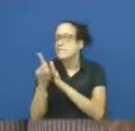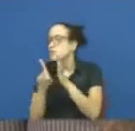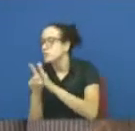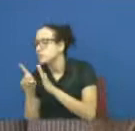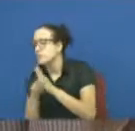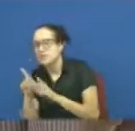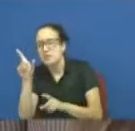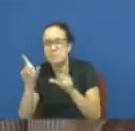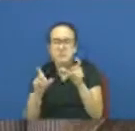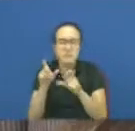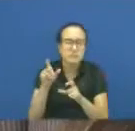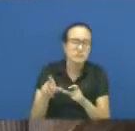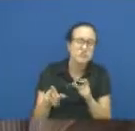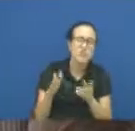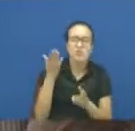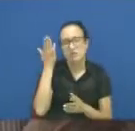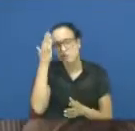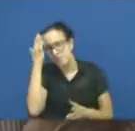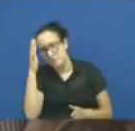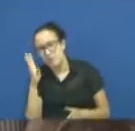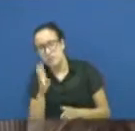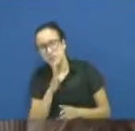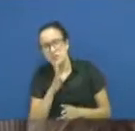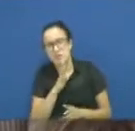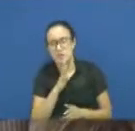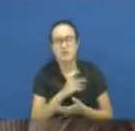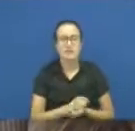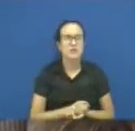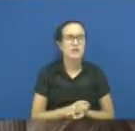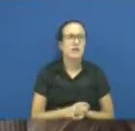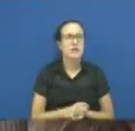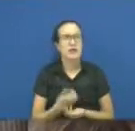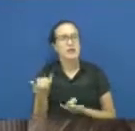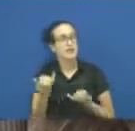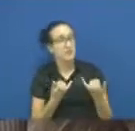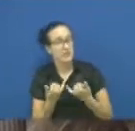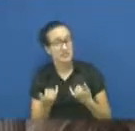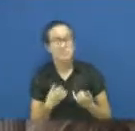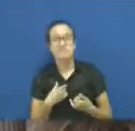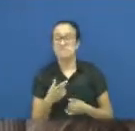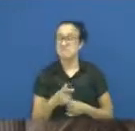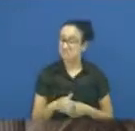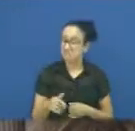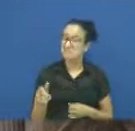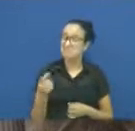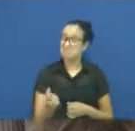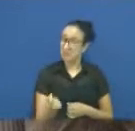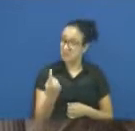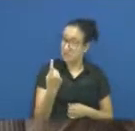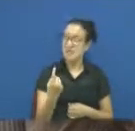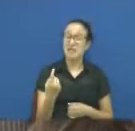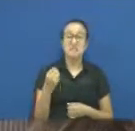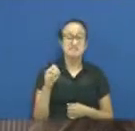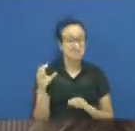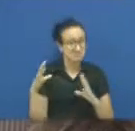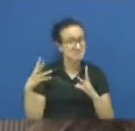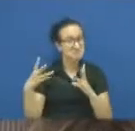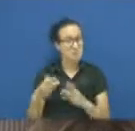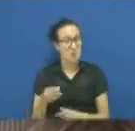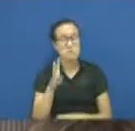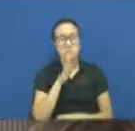mais próximas e volto a dizer, dá para dizer que é uma unanimidade dentro do bairro. Então, assim, eu me